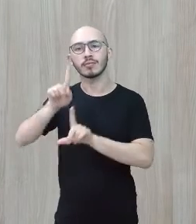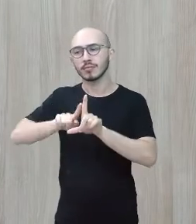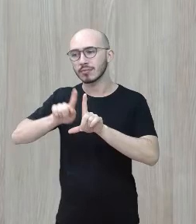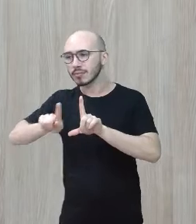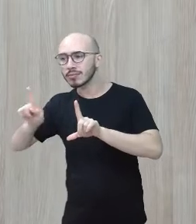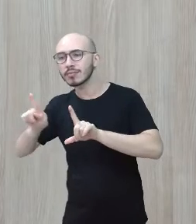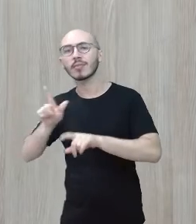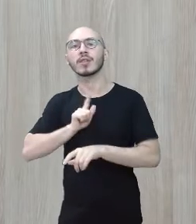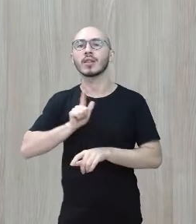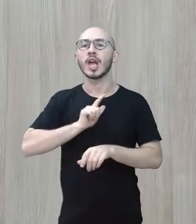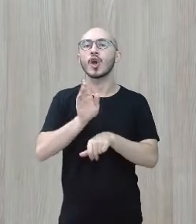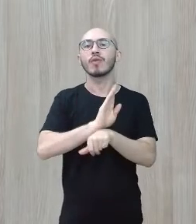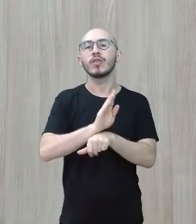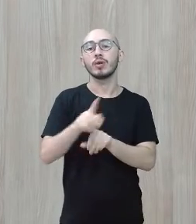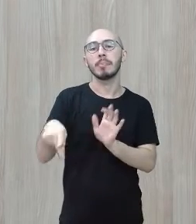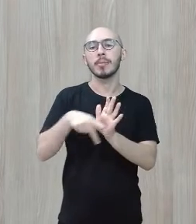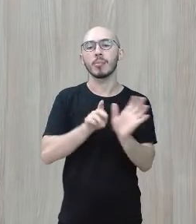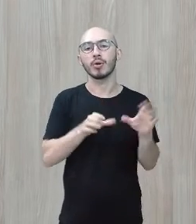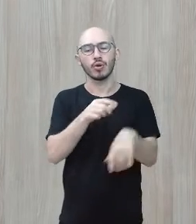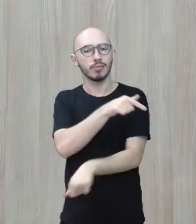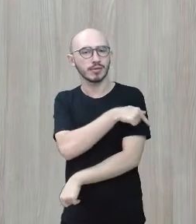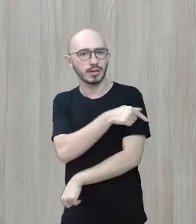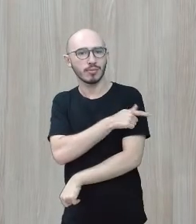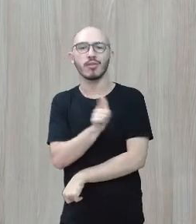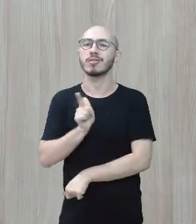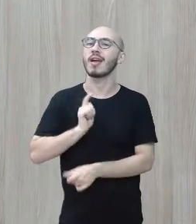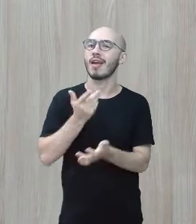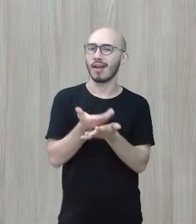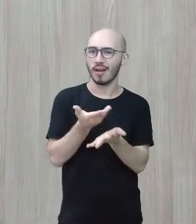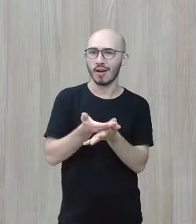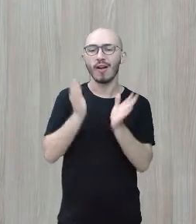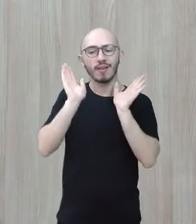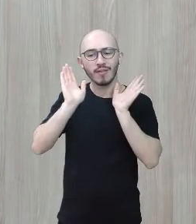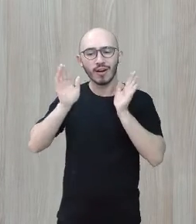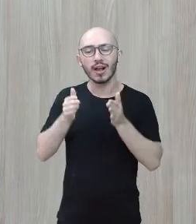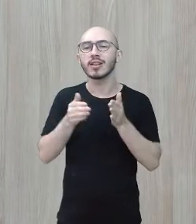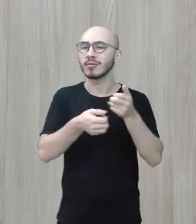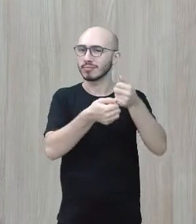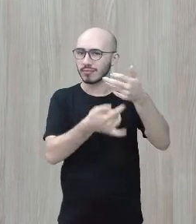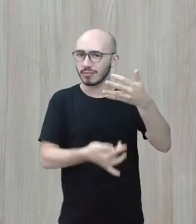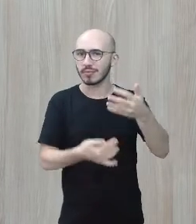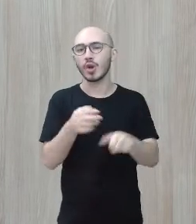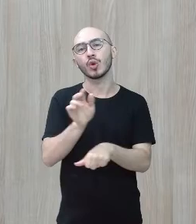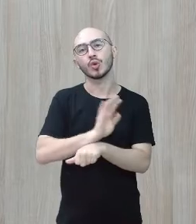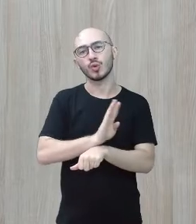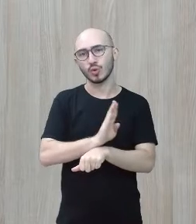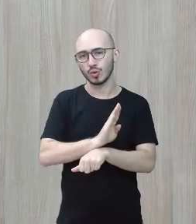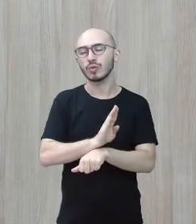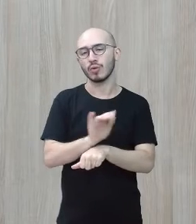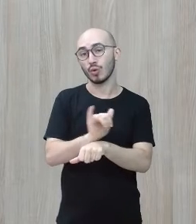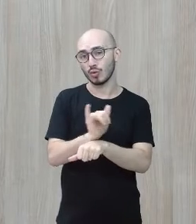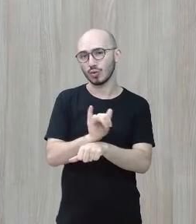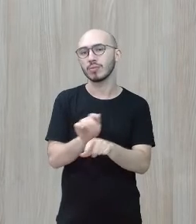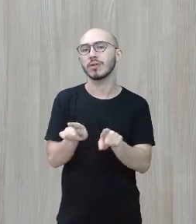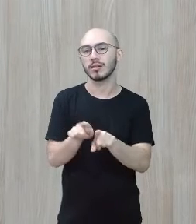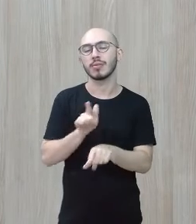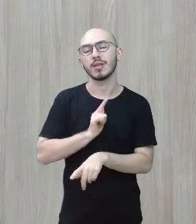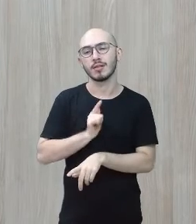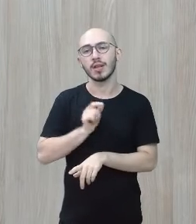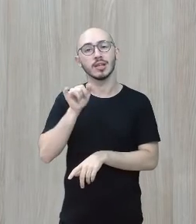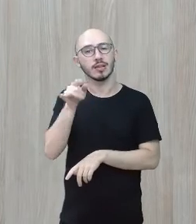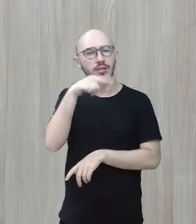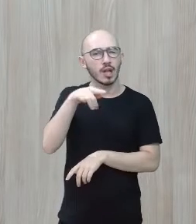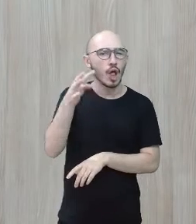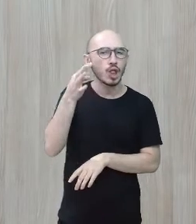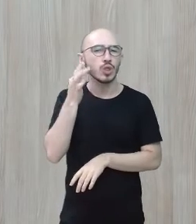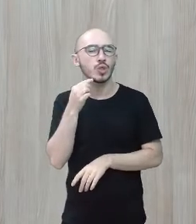do 7º ano a gente também já teve aula falando sobre isso e a gente está dando um pouquinho mais de intensidade nesse momento, tá certo? Então, se você tiver alguma dúvida, dá